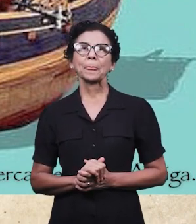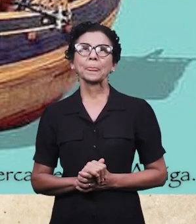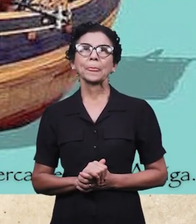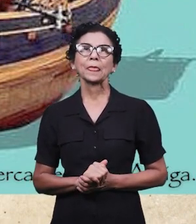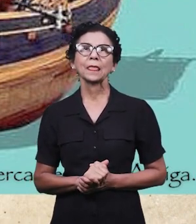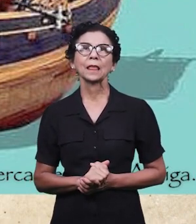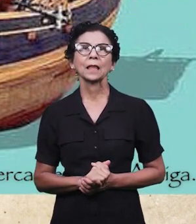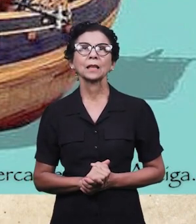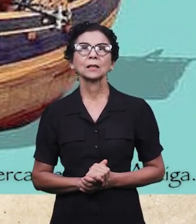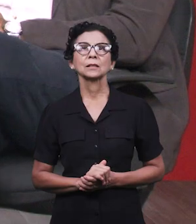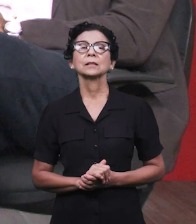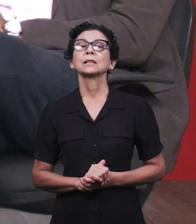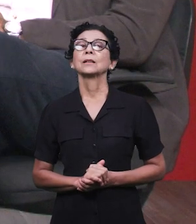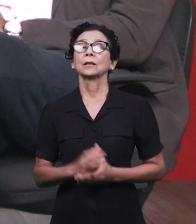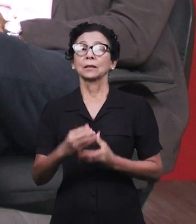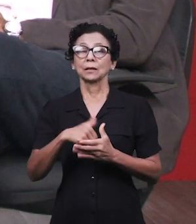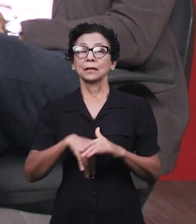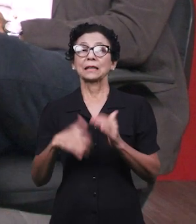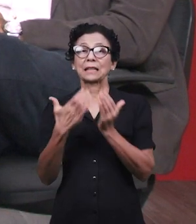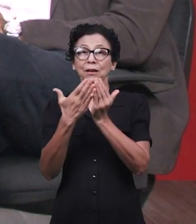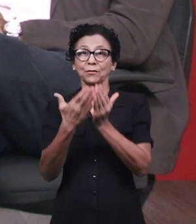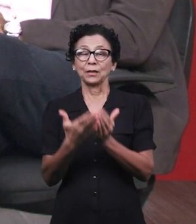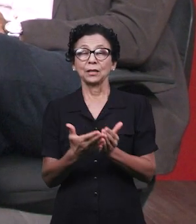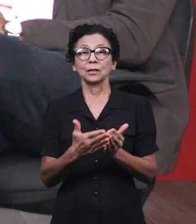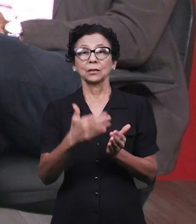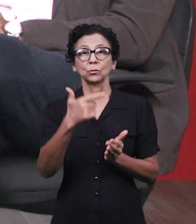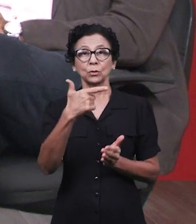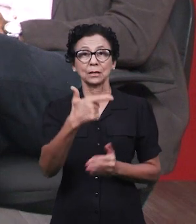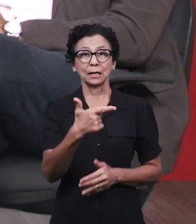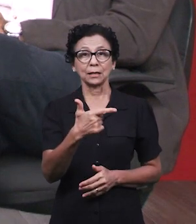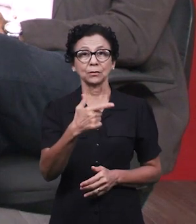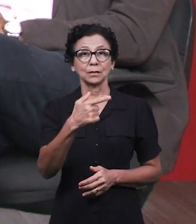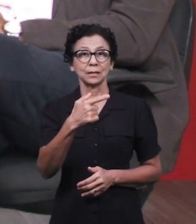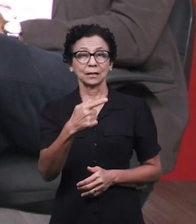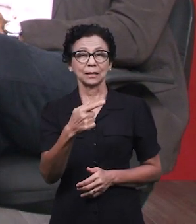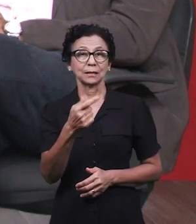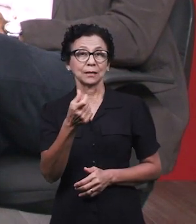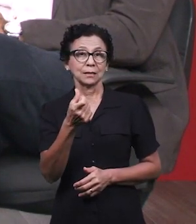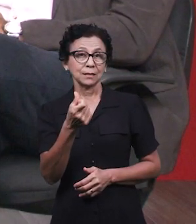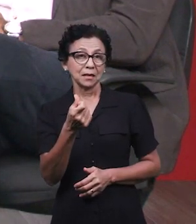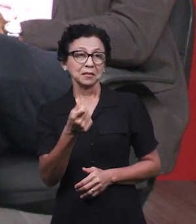lá em Cesareia. Quer dizer, eles faziam